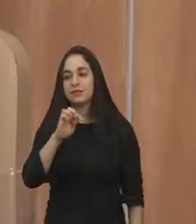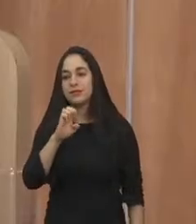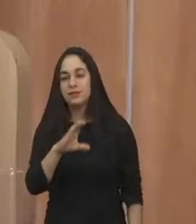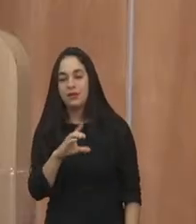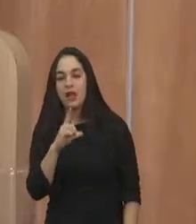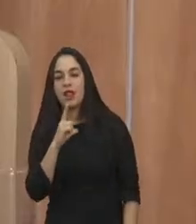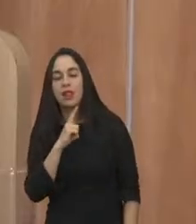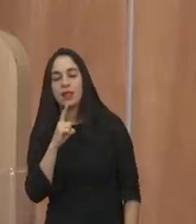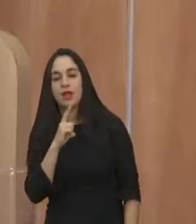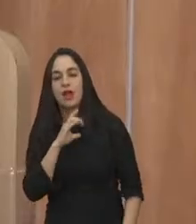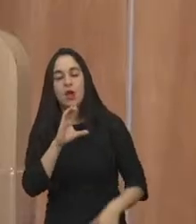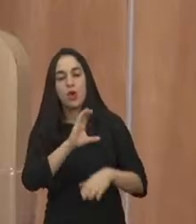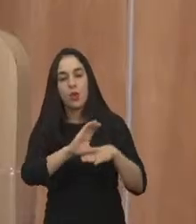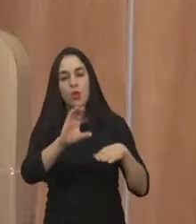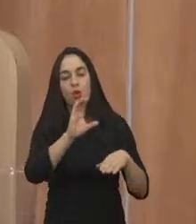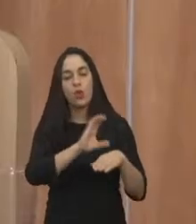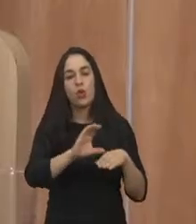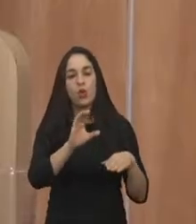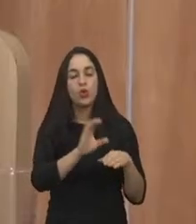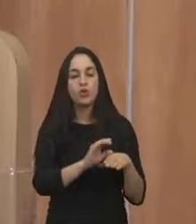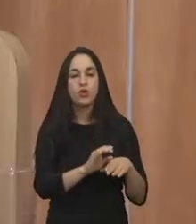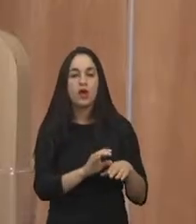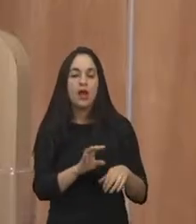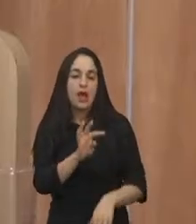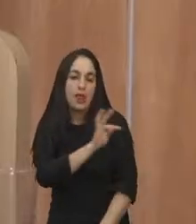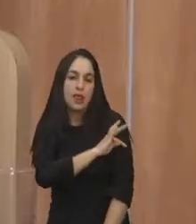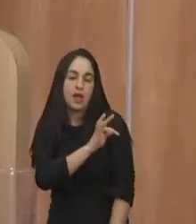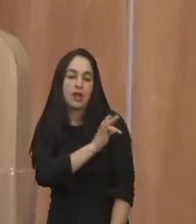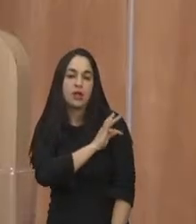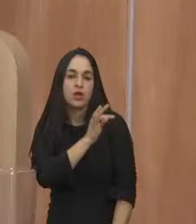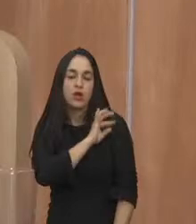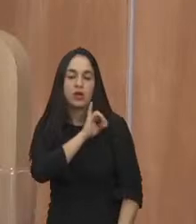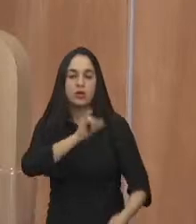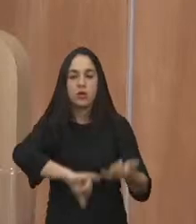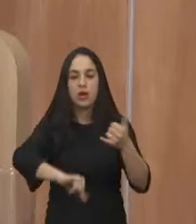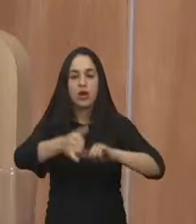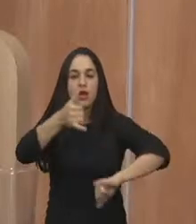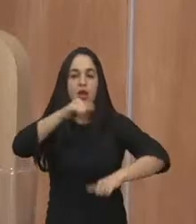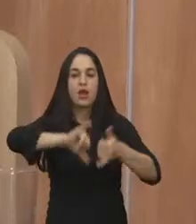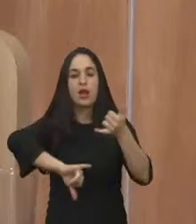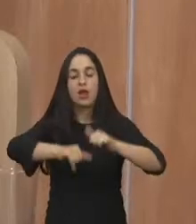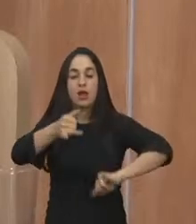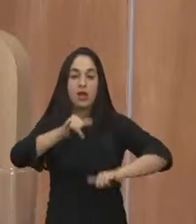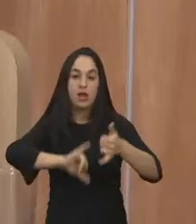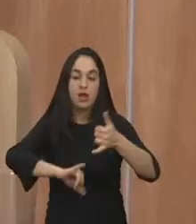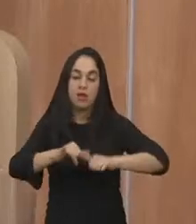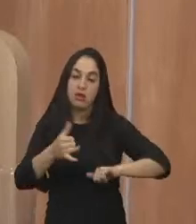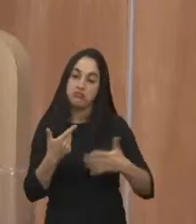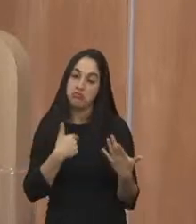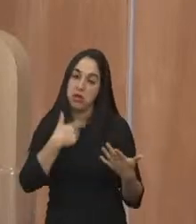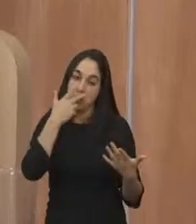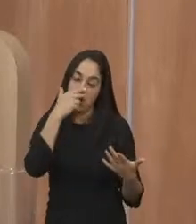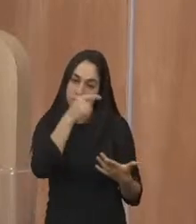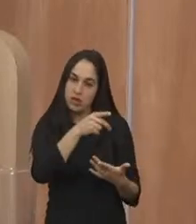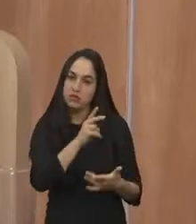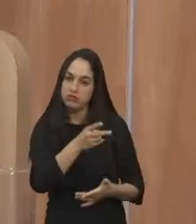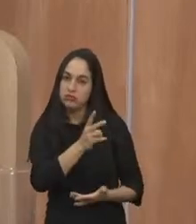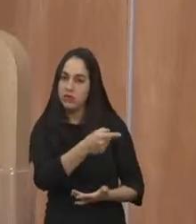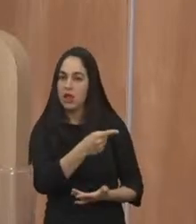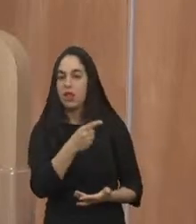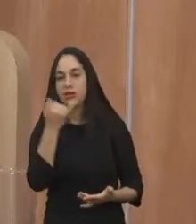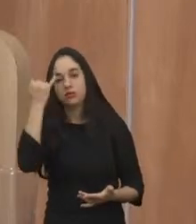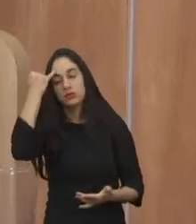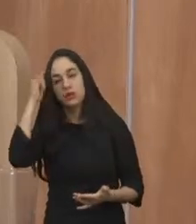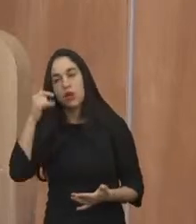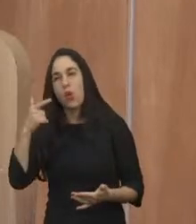de tecnólogo em Química e o Sistema Paulo Souza barrou. E não sei se eles estão continuando com essa ideia. Eu estou falando de outro